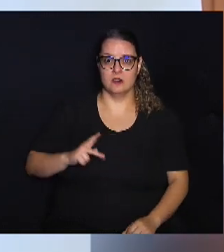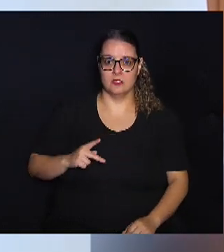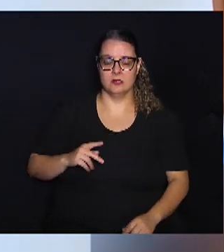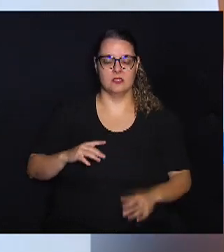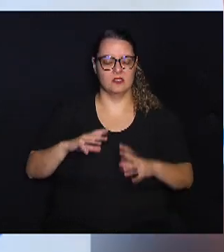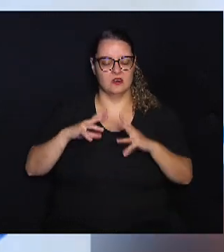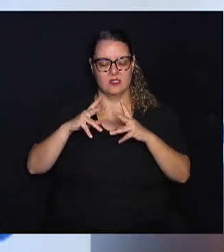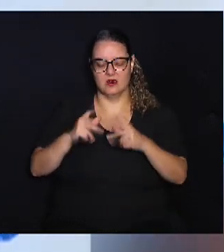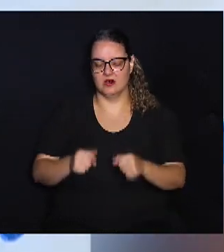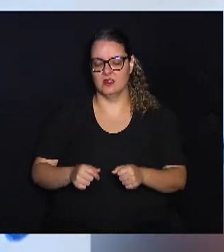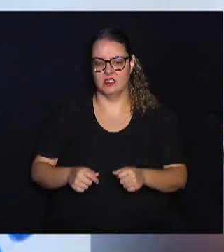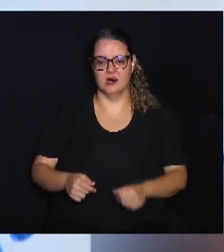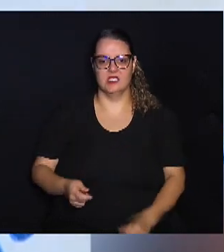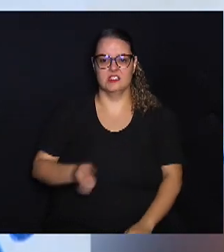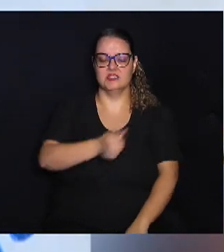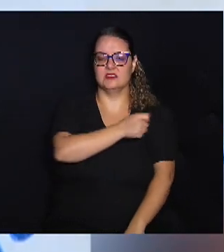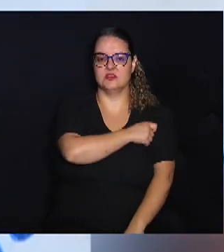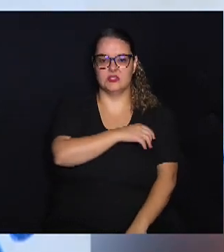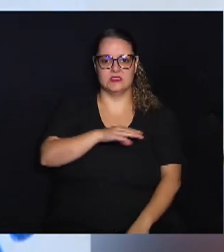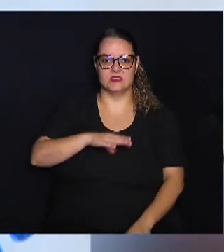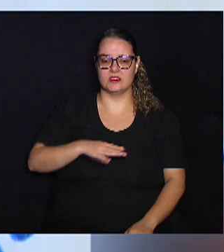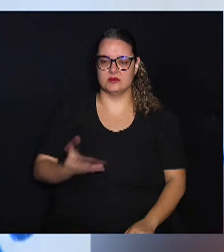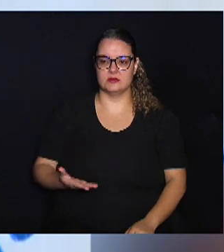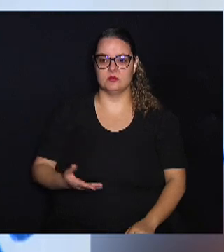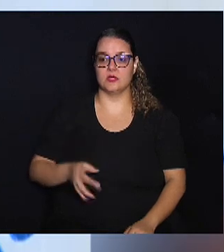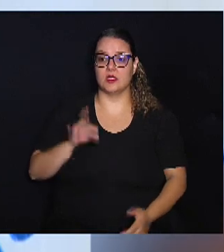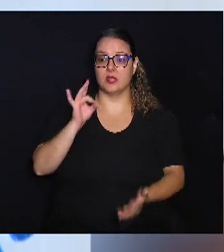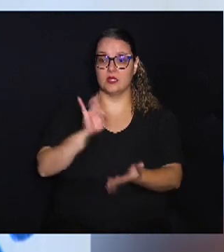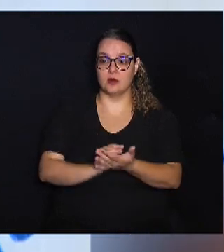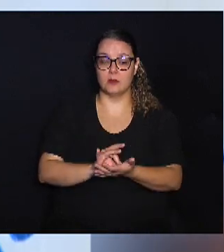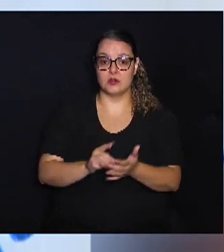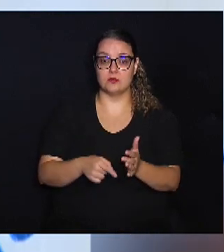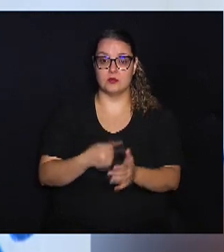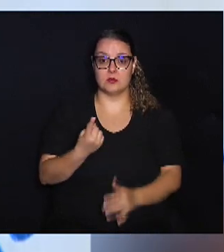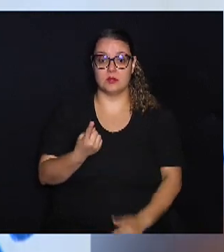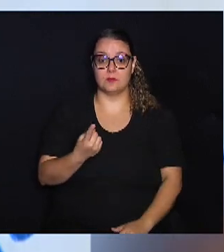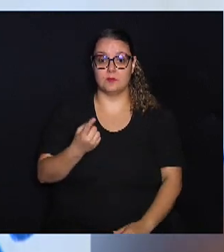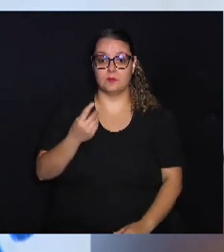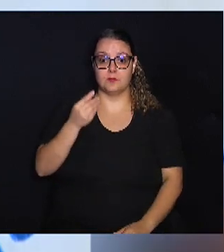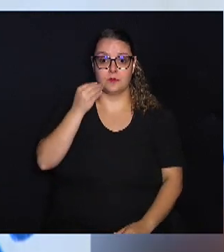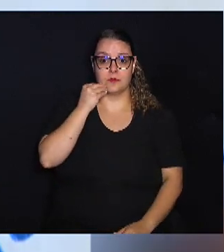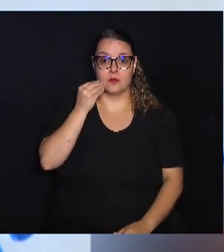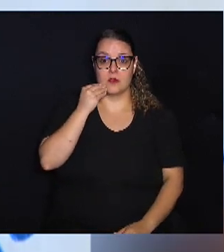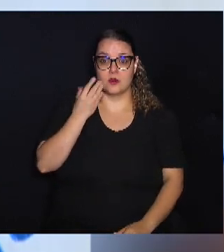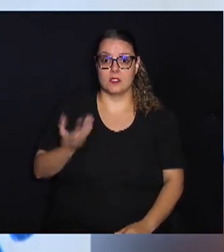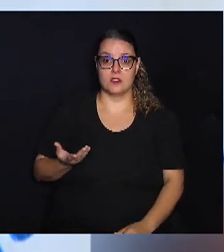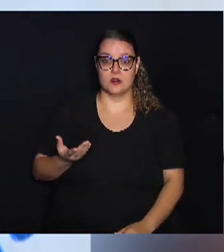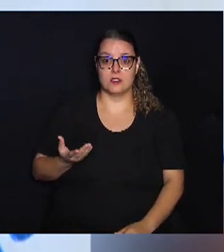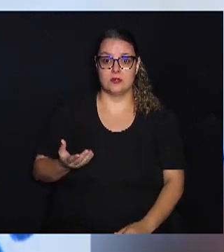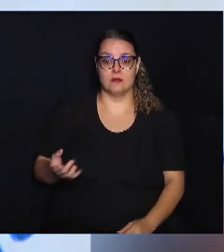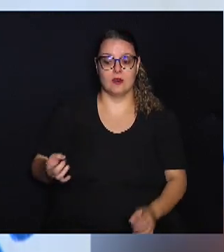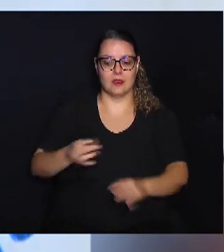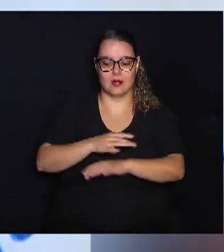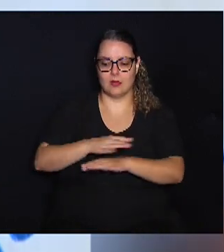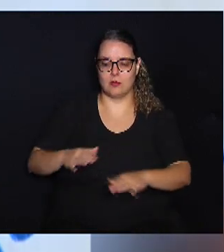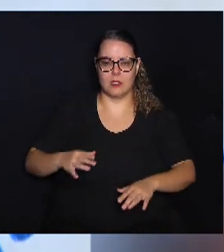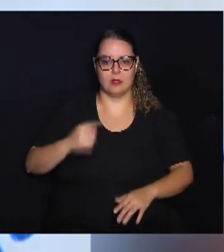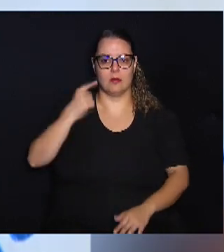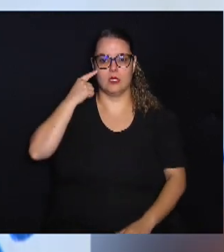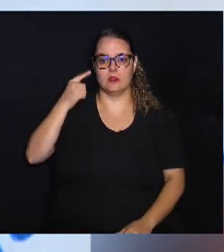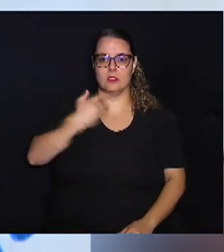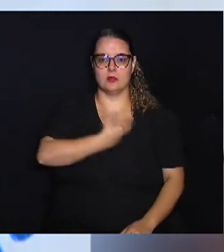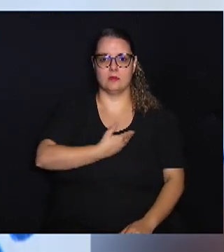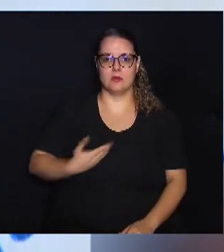todas as autoridades da cidade, para realmente, primeiro, a tentativa é demover o governo de fazer isso, né? E segundo, se